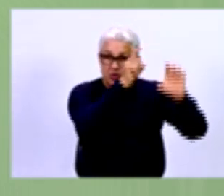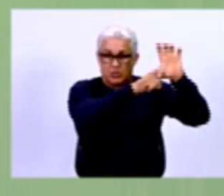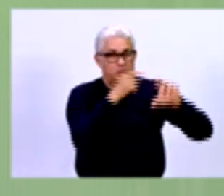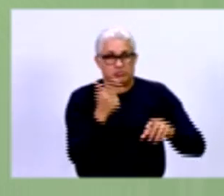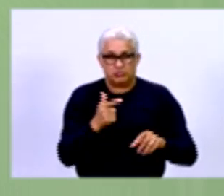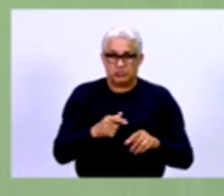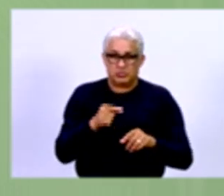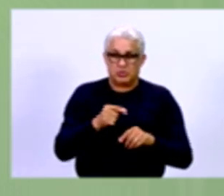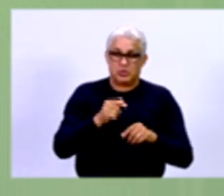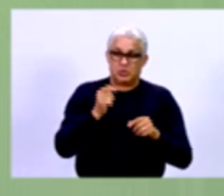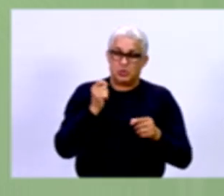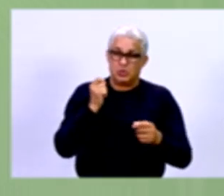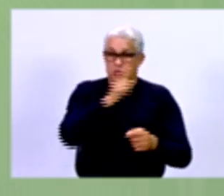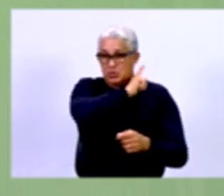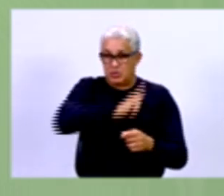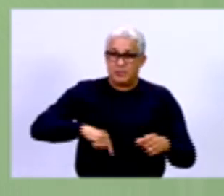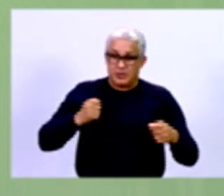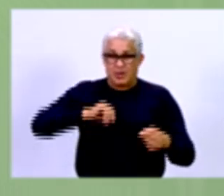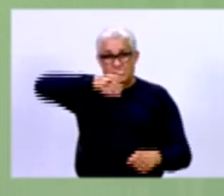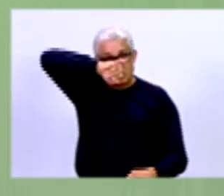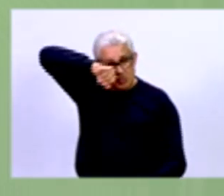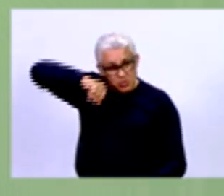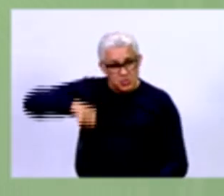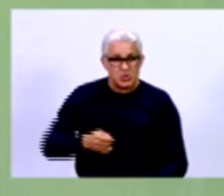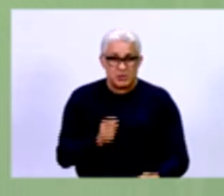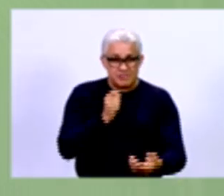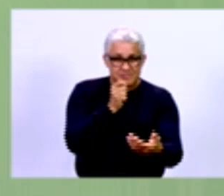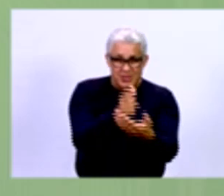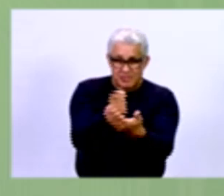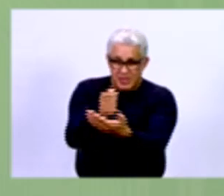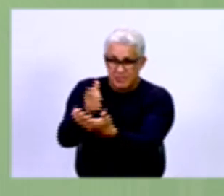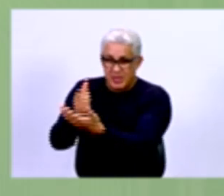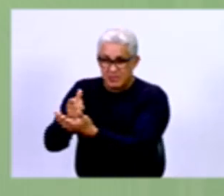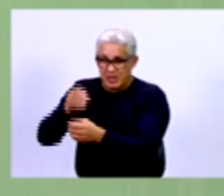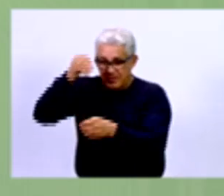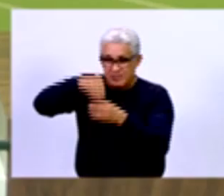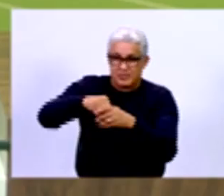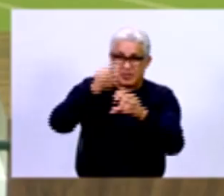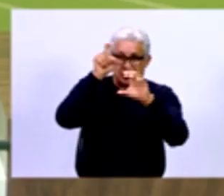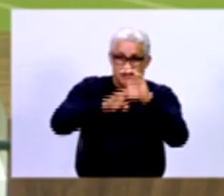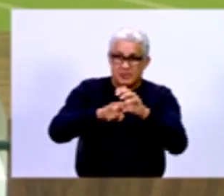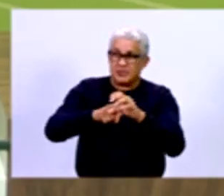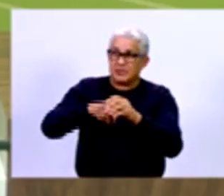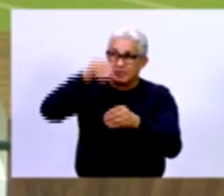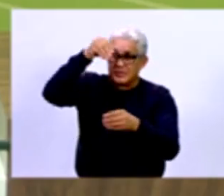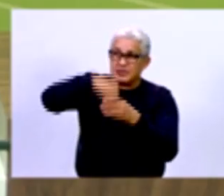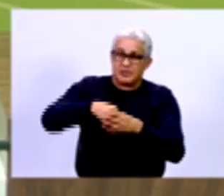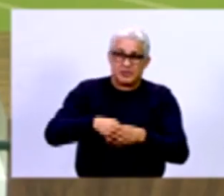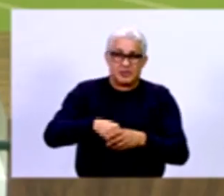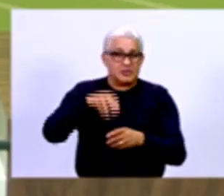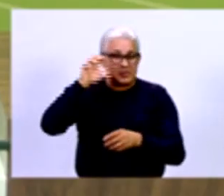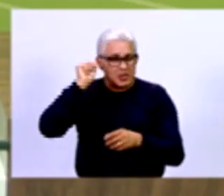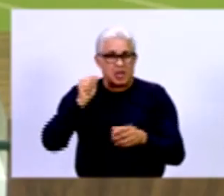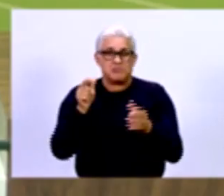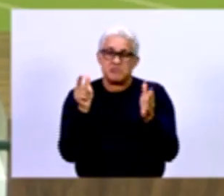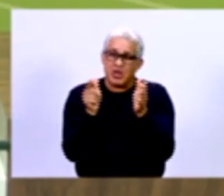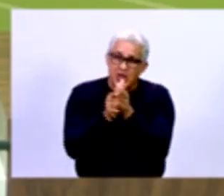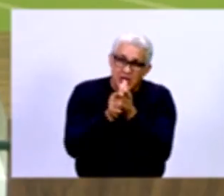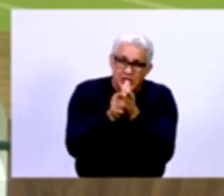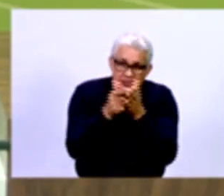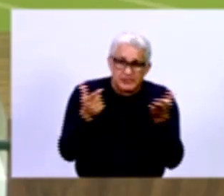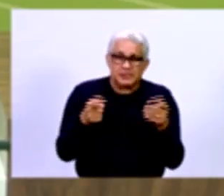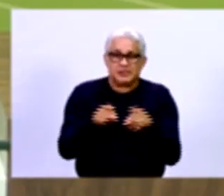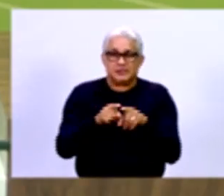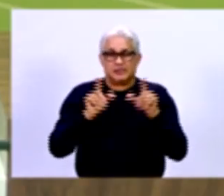governo tem que pagar juros elevados por essa dívida interna. Quando a gente escuta no Jornal Nacional falando